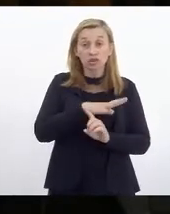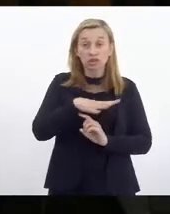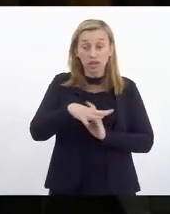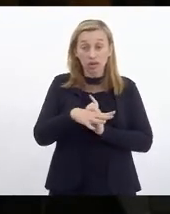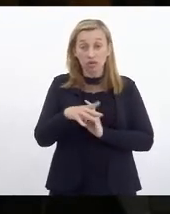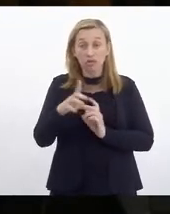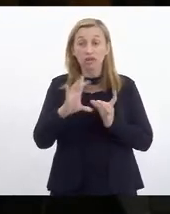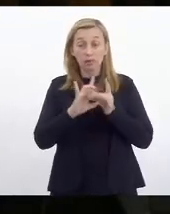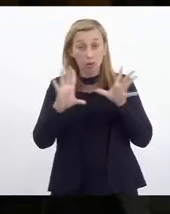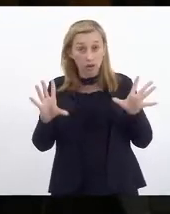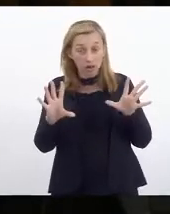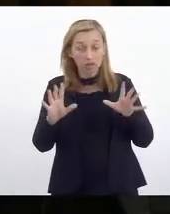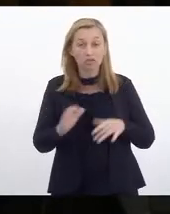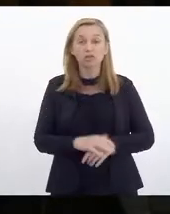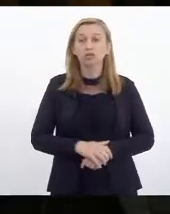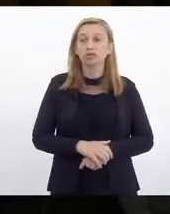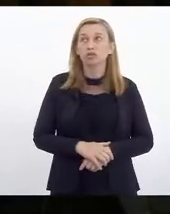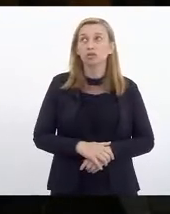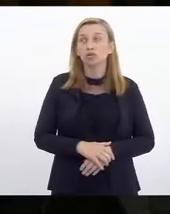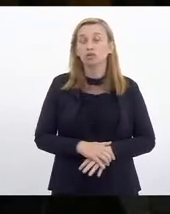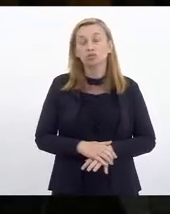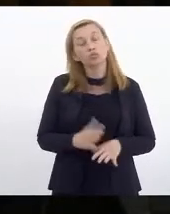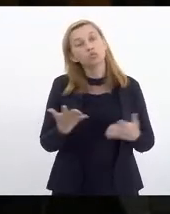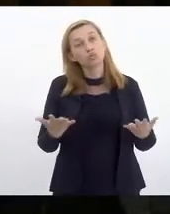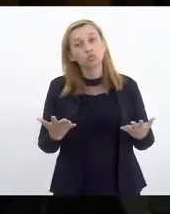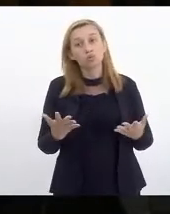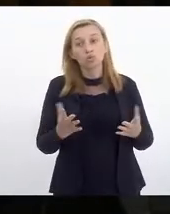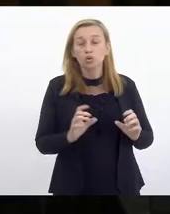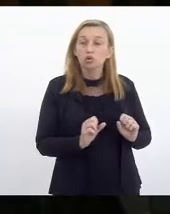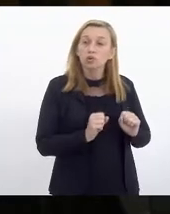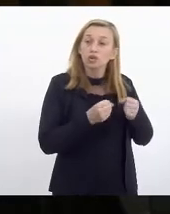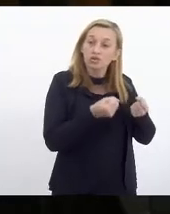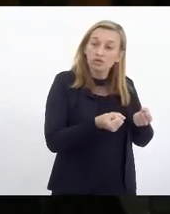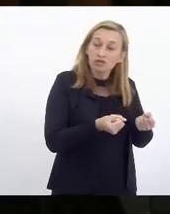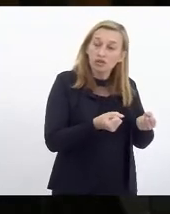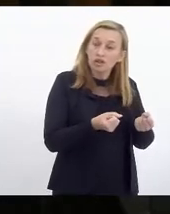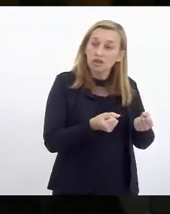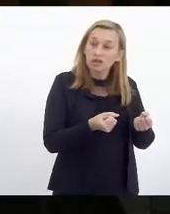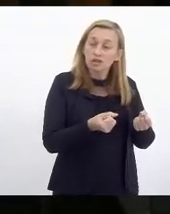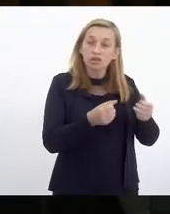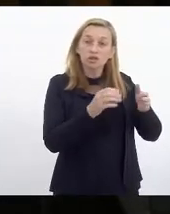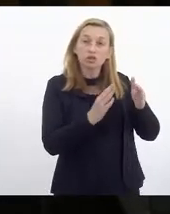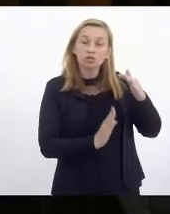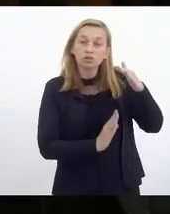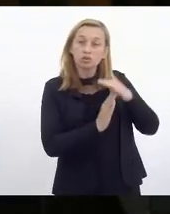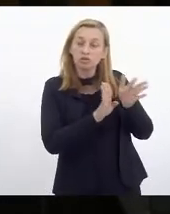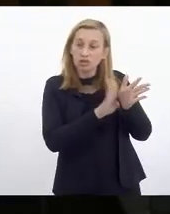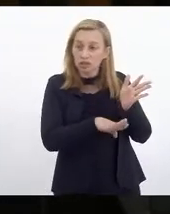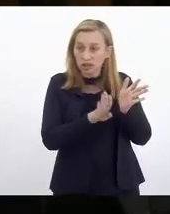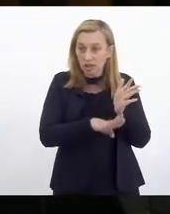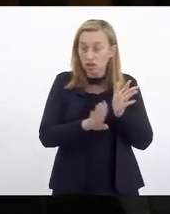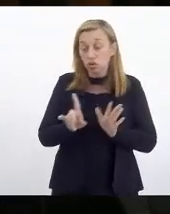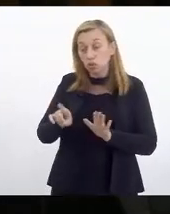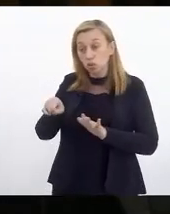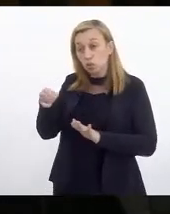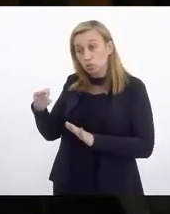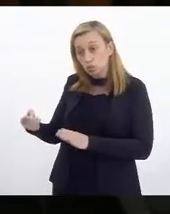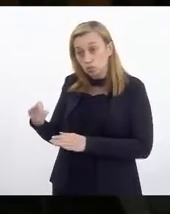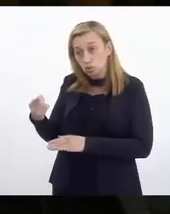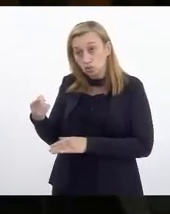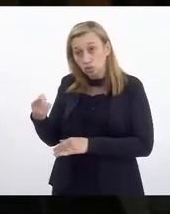sociais-democratas. Uns na defesa intransigente do teto de gasto e